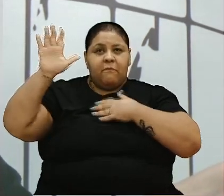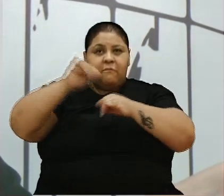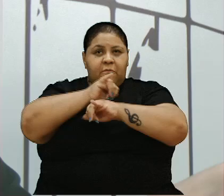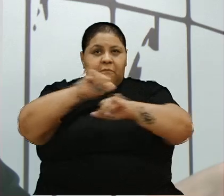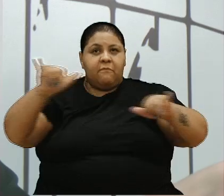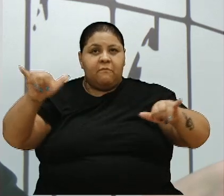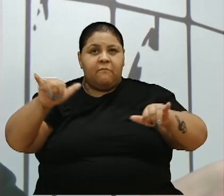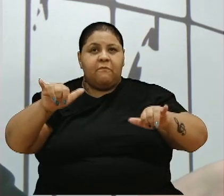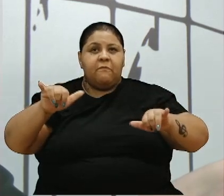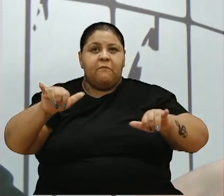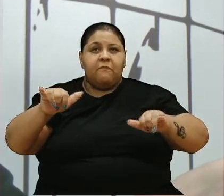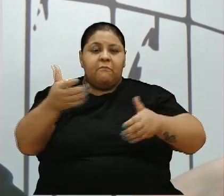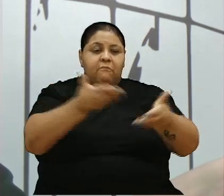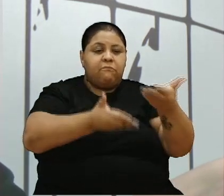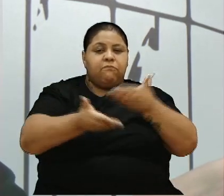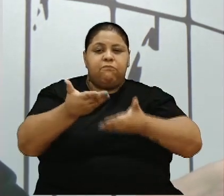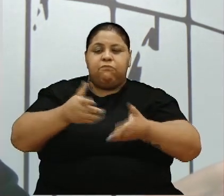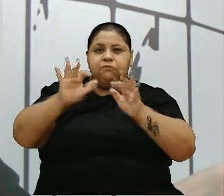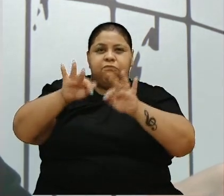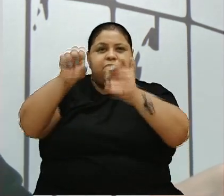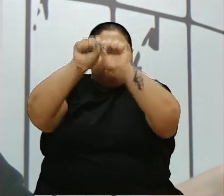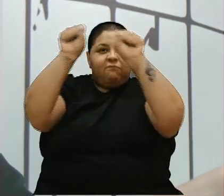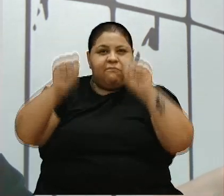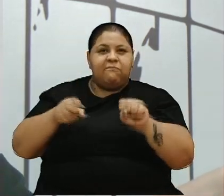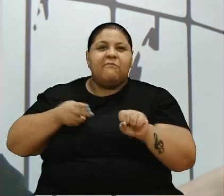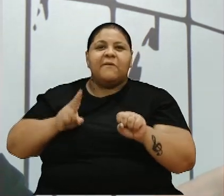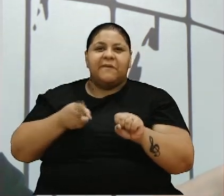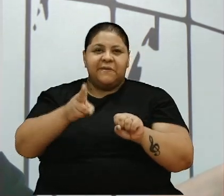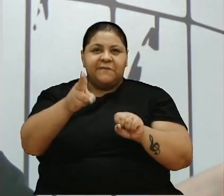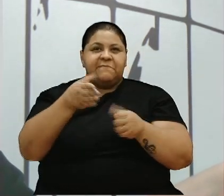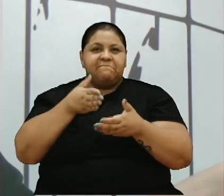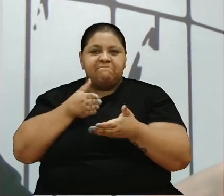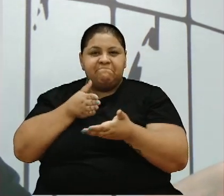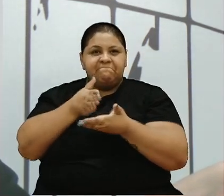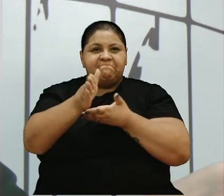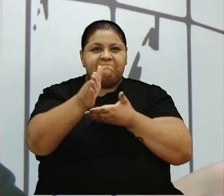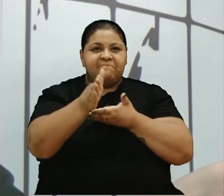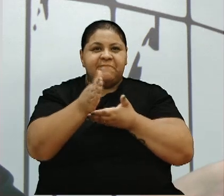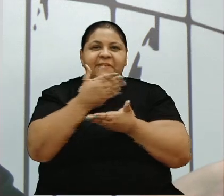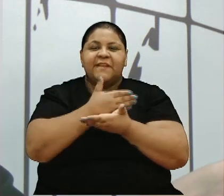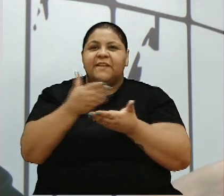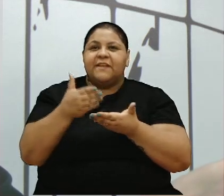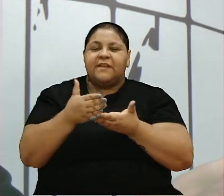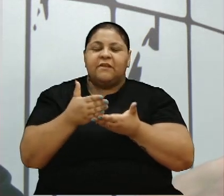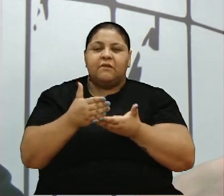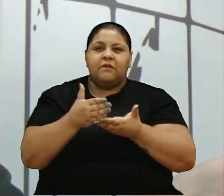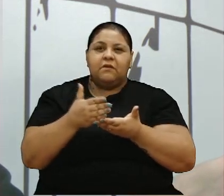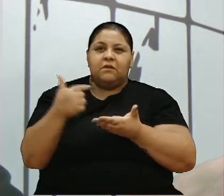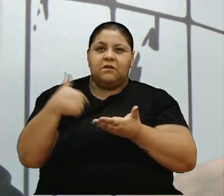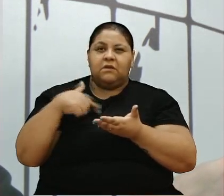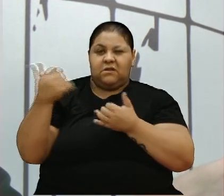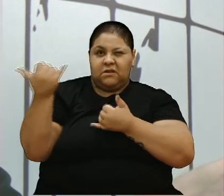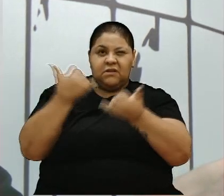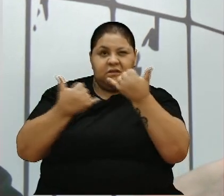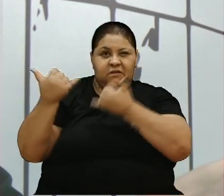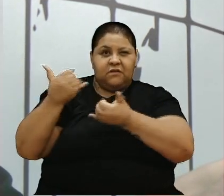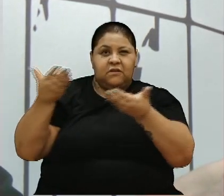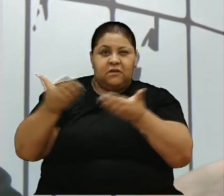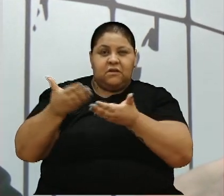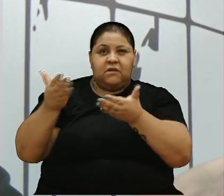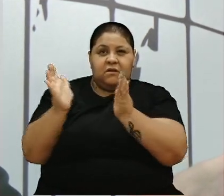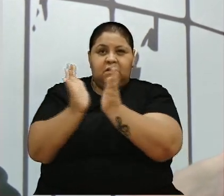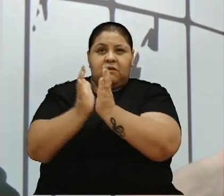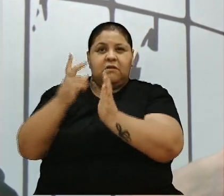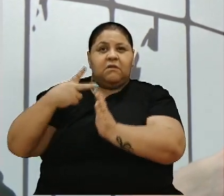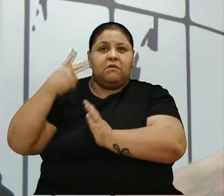ser uma ruptura para o sistema, e a gente vai continuar nessa linha. A partir de hoje, já eu tive informação agora com a minha colega vereadora